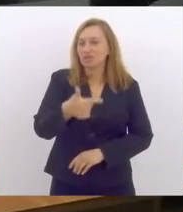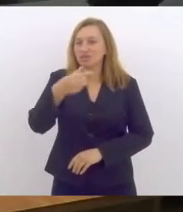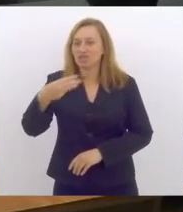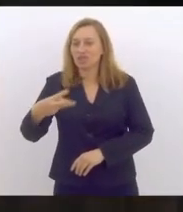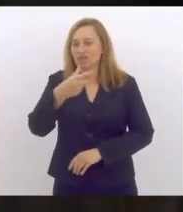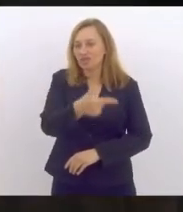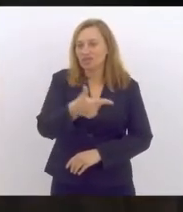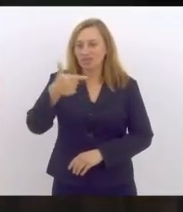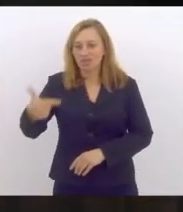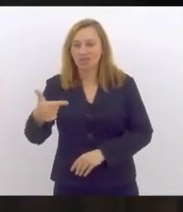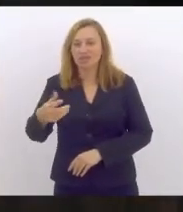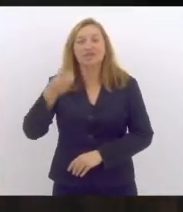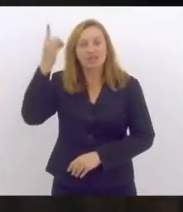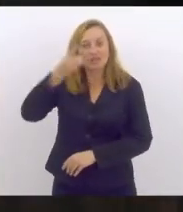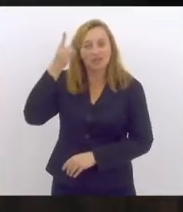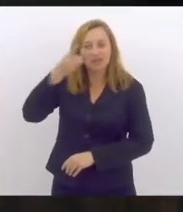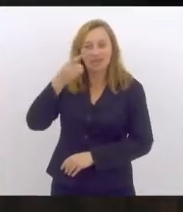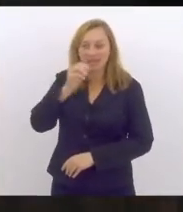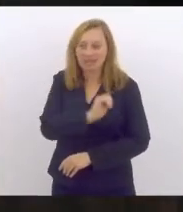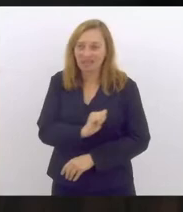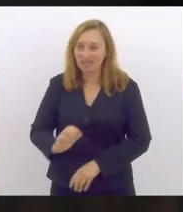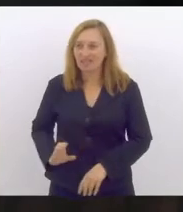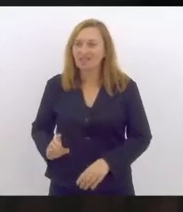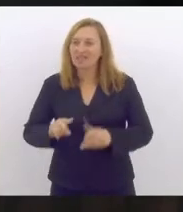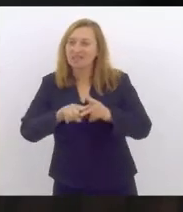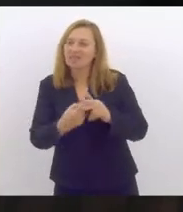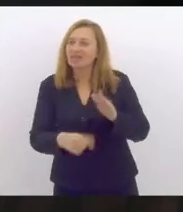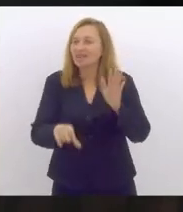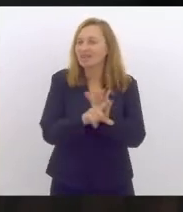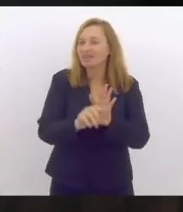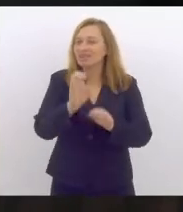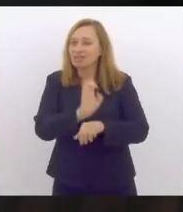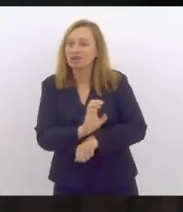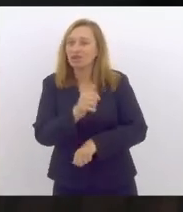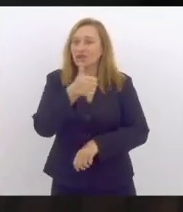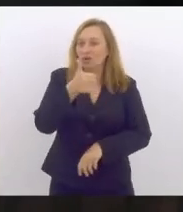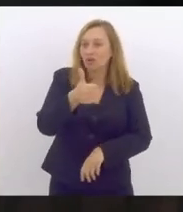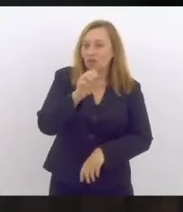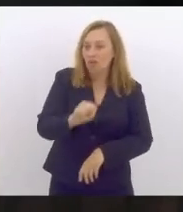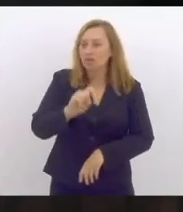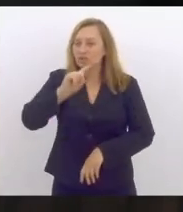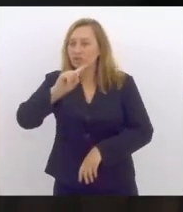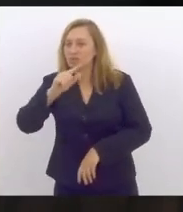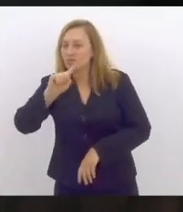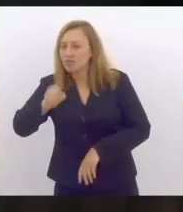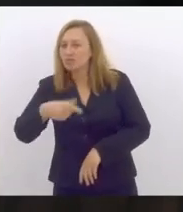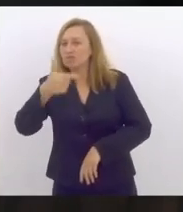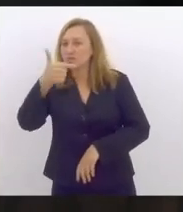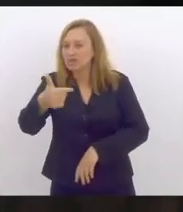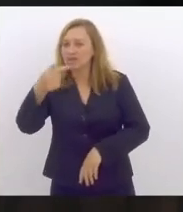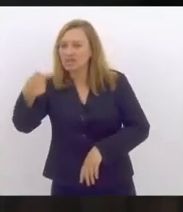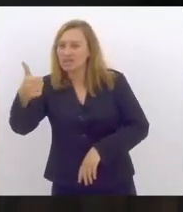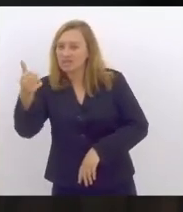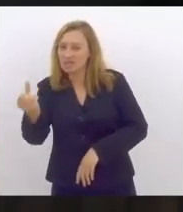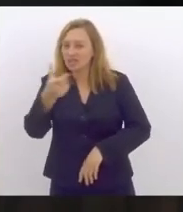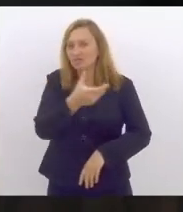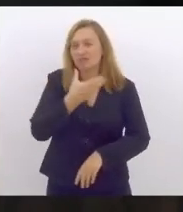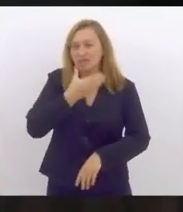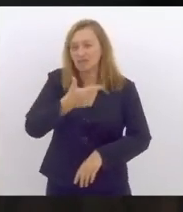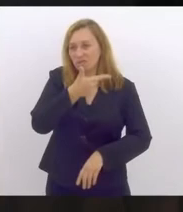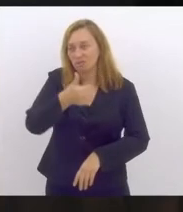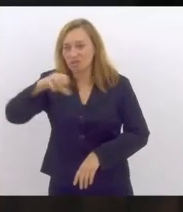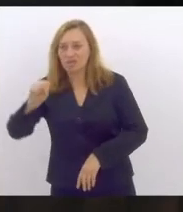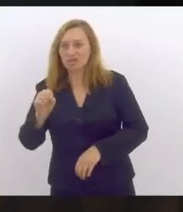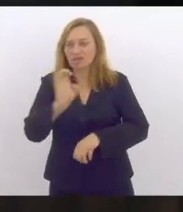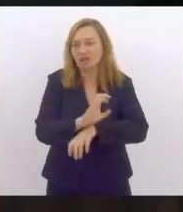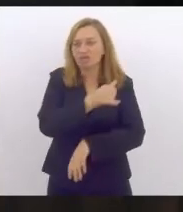projeto de lei 6223 de 22, de autoria do deputado André Siciliano, que altera a Lei Estadual 8.266, de 26 de dezembro de 18, que autoriza o Estado